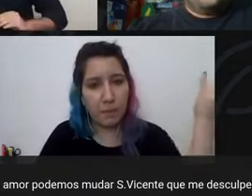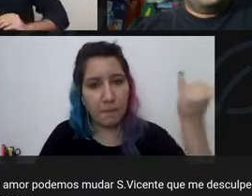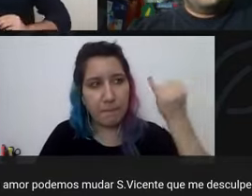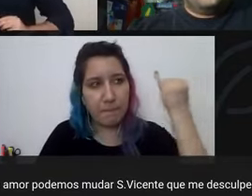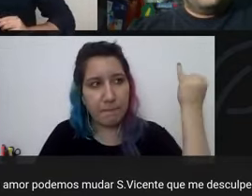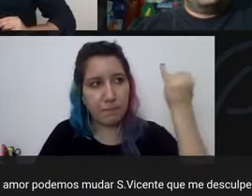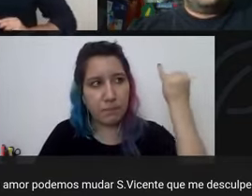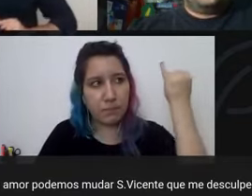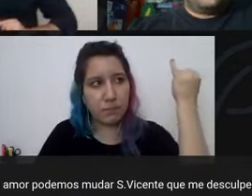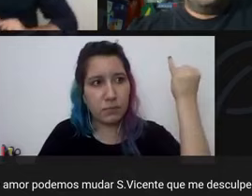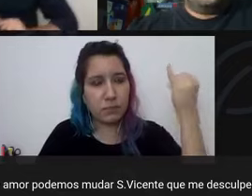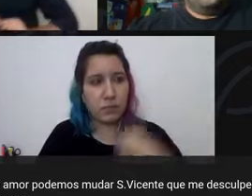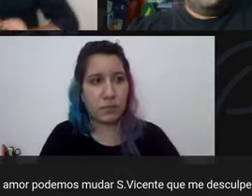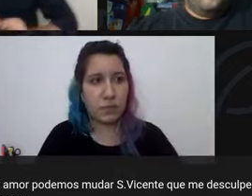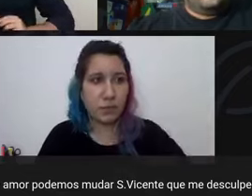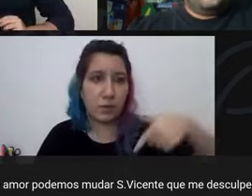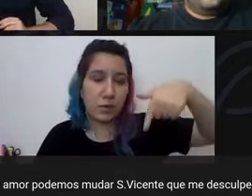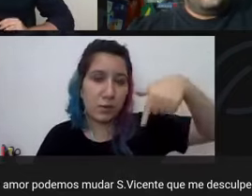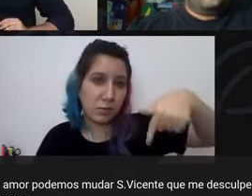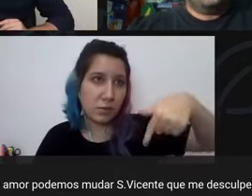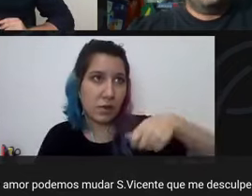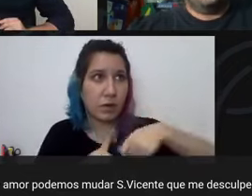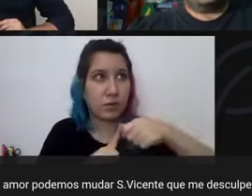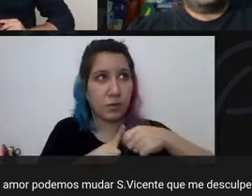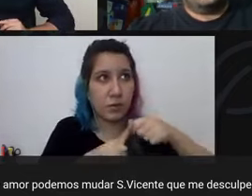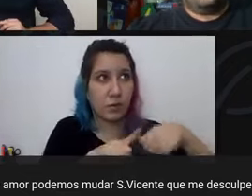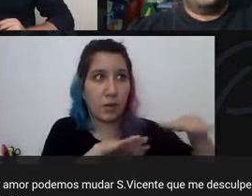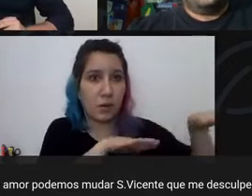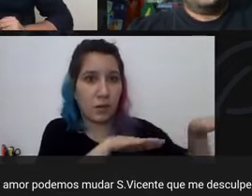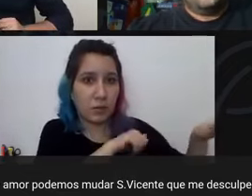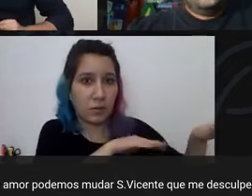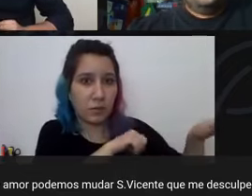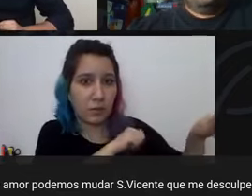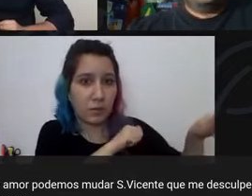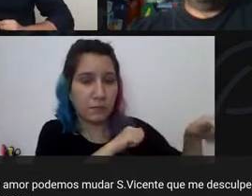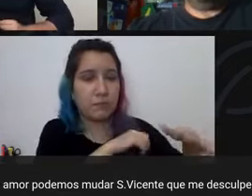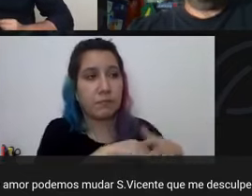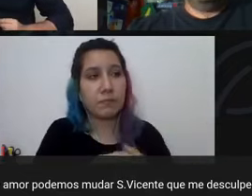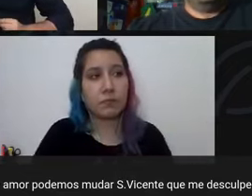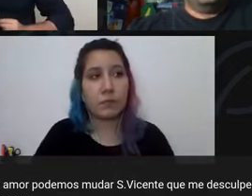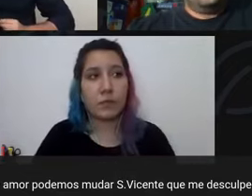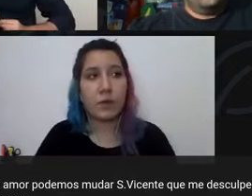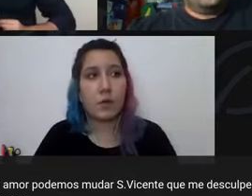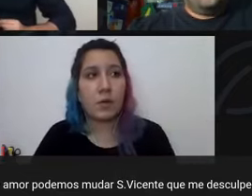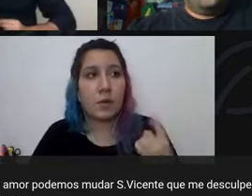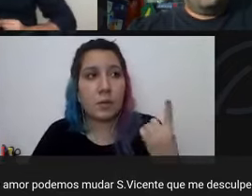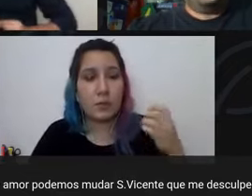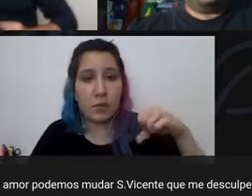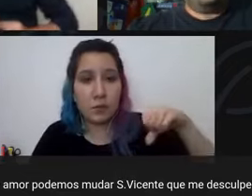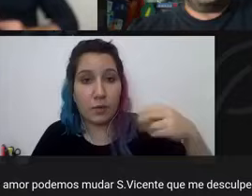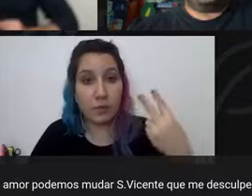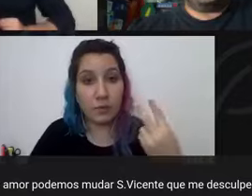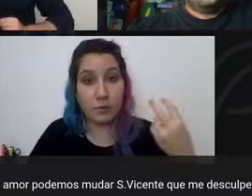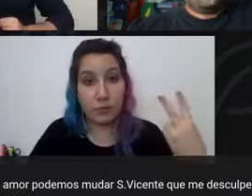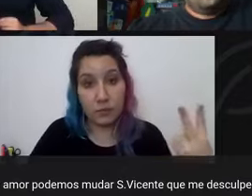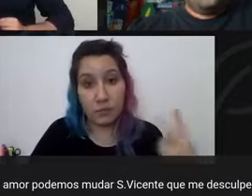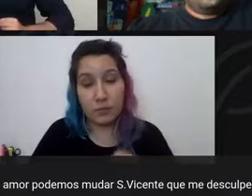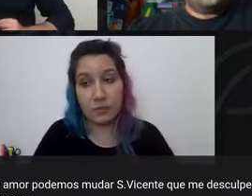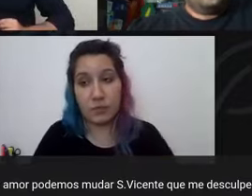Acabou de passar 7 de setembro, né? 7 de setembro de 1822, e 1922 também foi feito